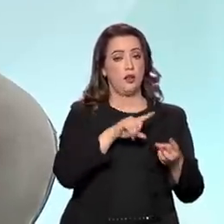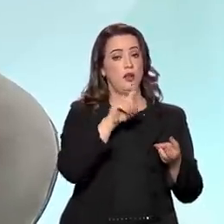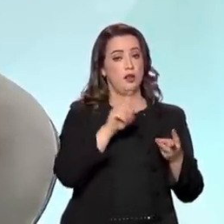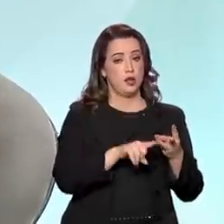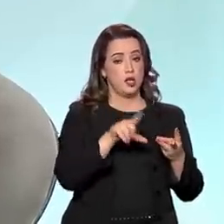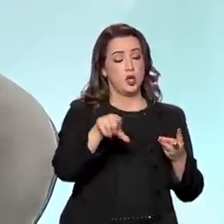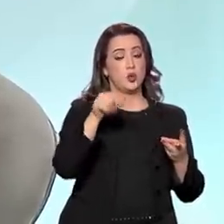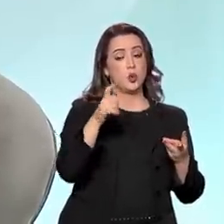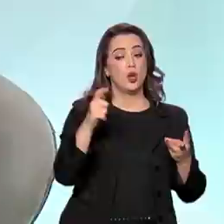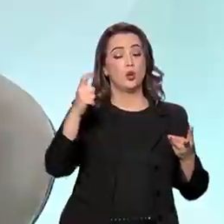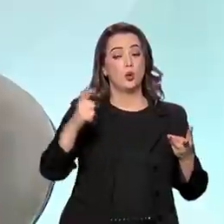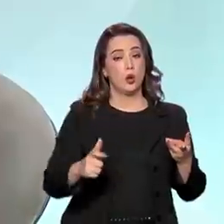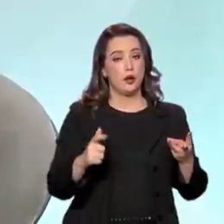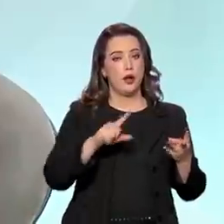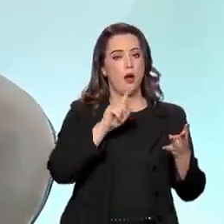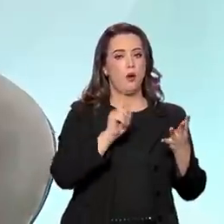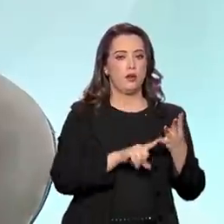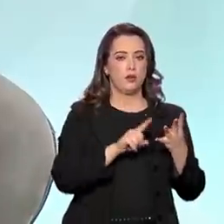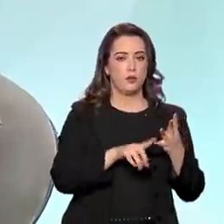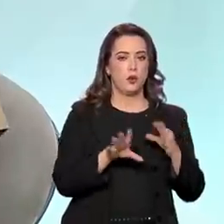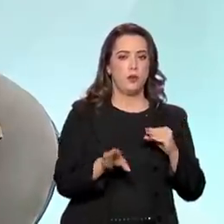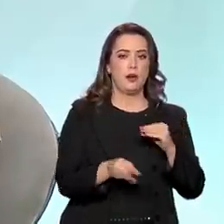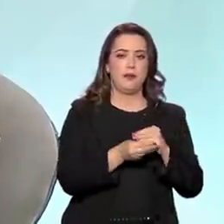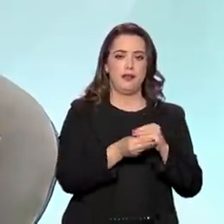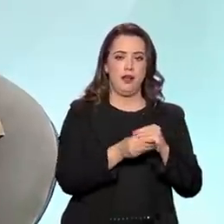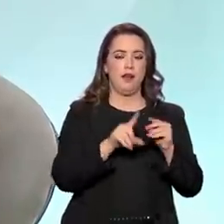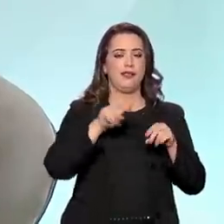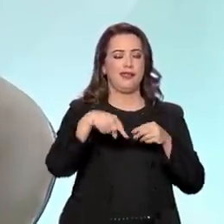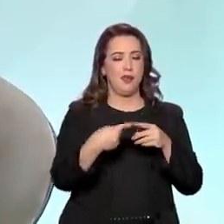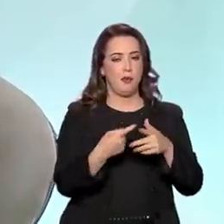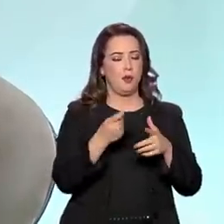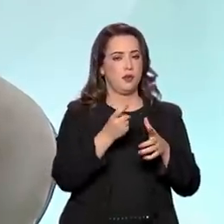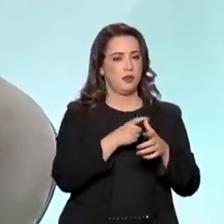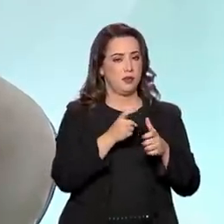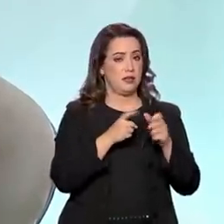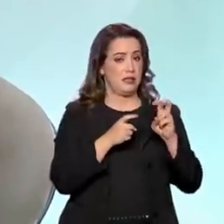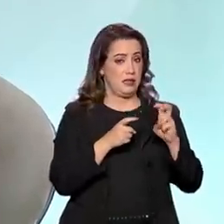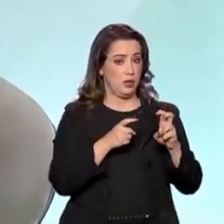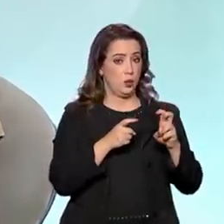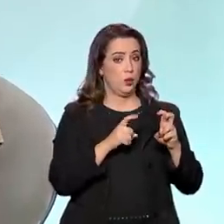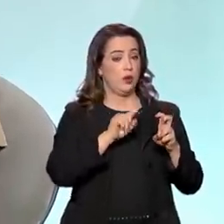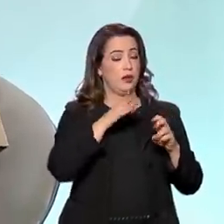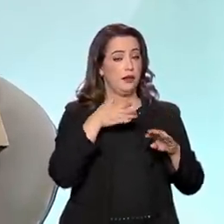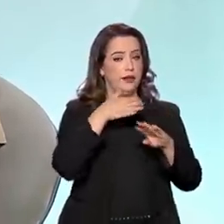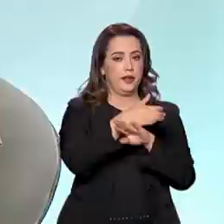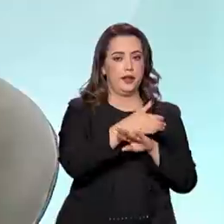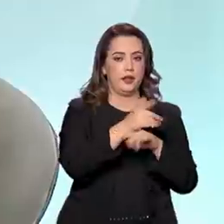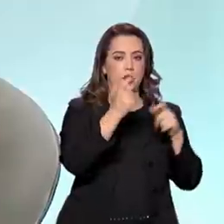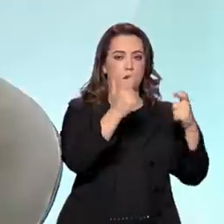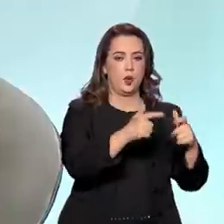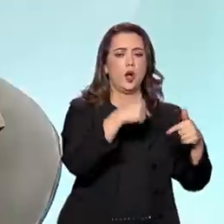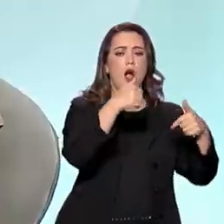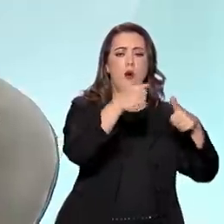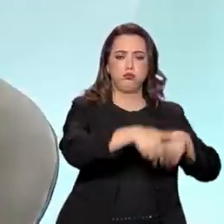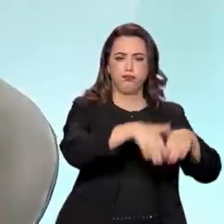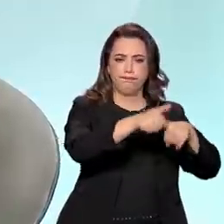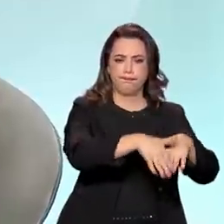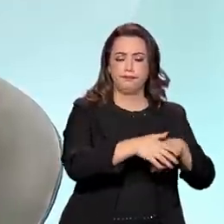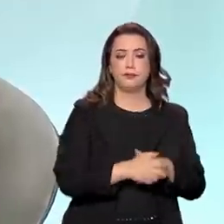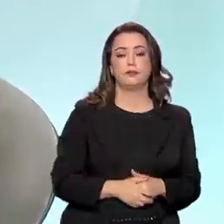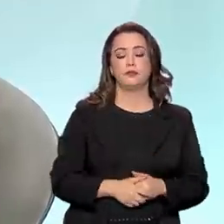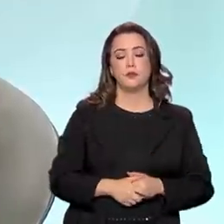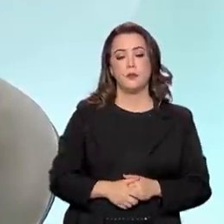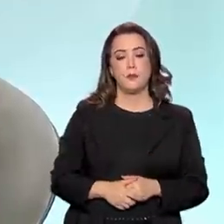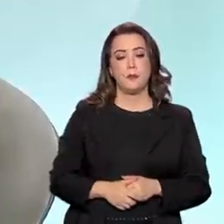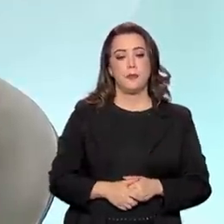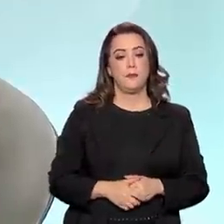Por uma unidade a seleção complementar e depois a incorporação esse jovem vão servir então como eu falei só um